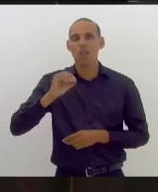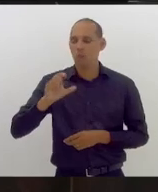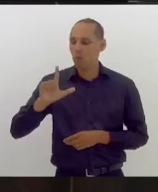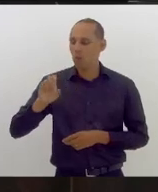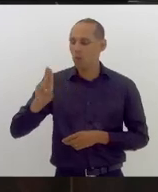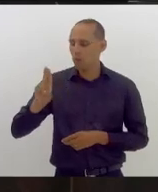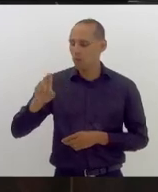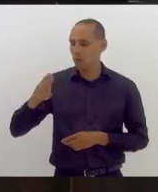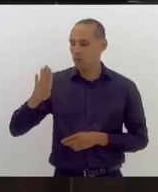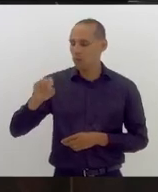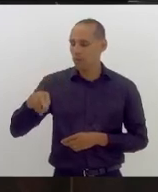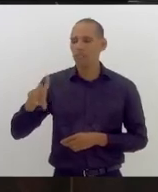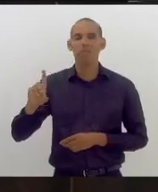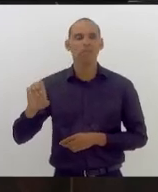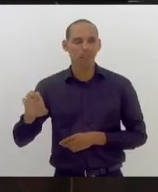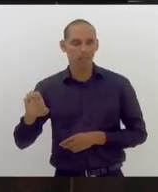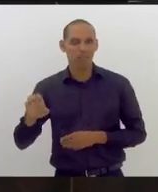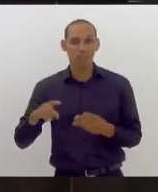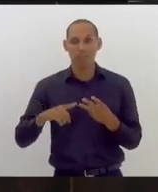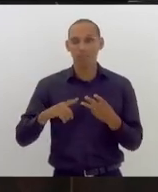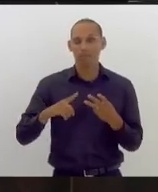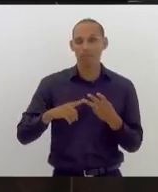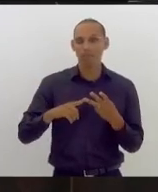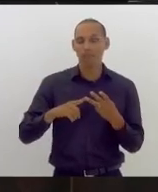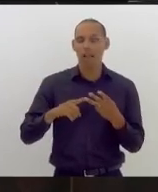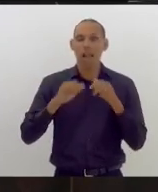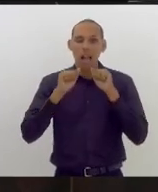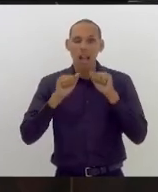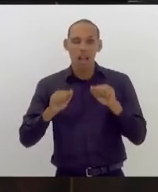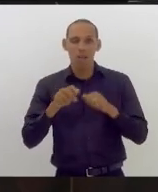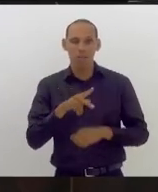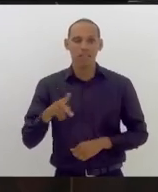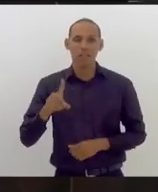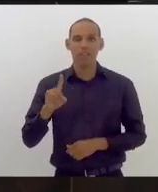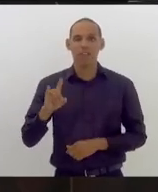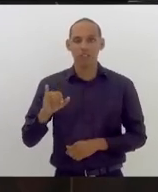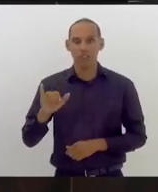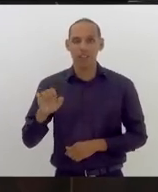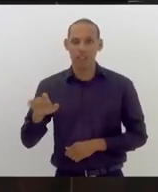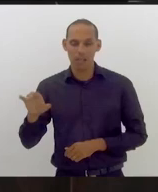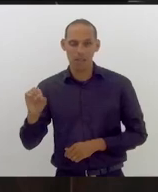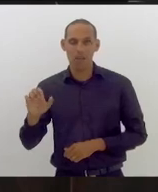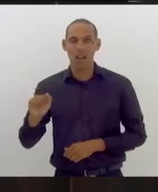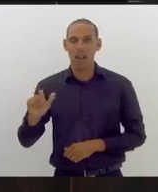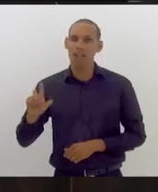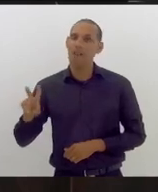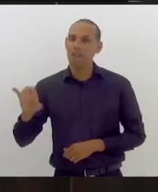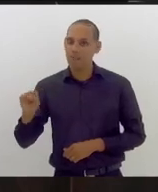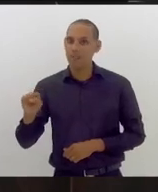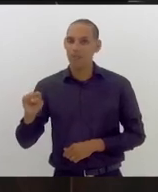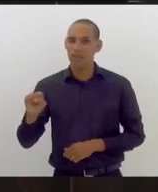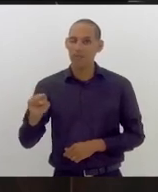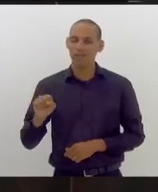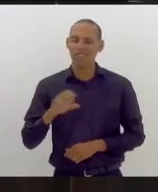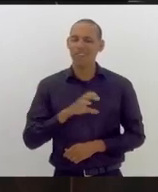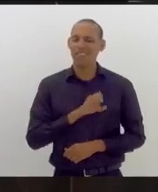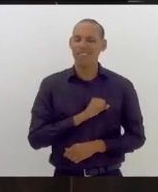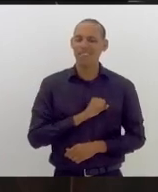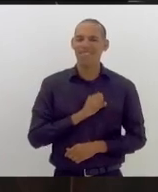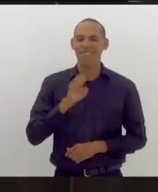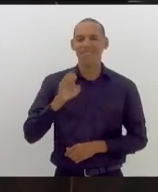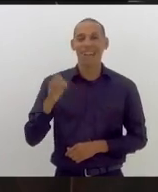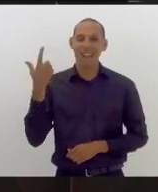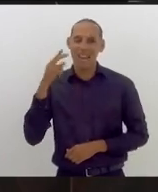querido amigo, assessor da presidência Diego Alves, meu querido, que eu brinco muito, meu